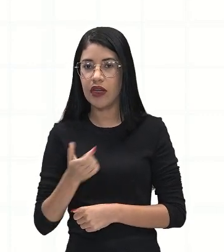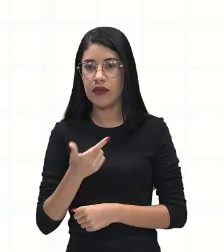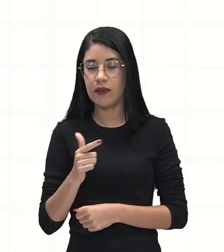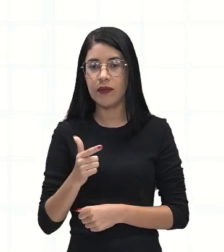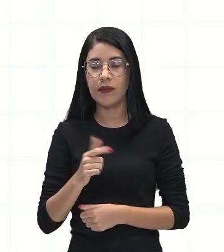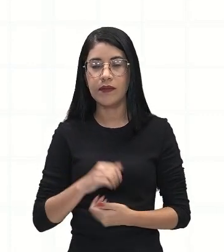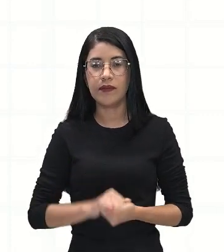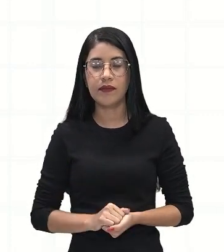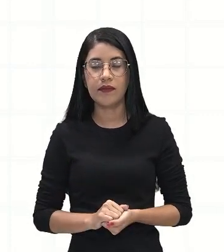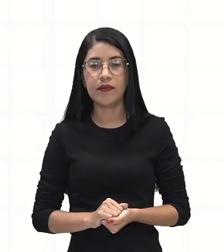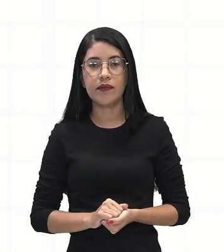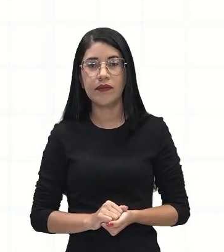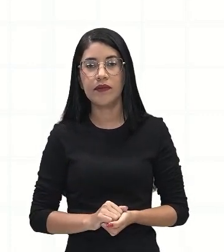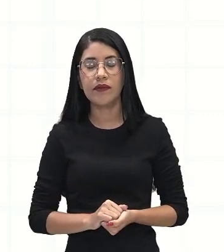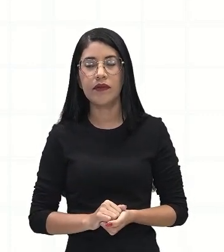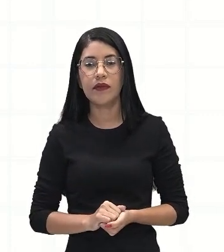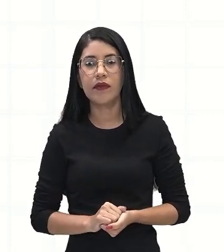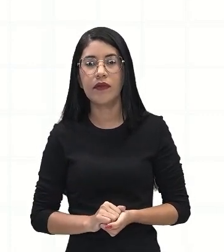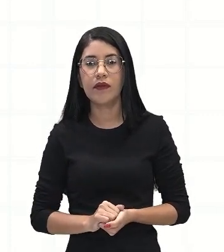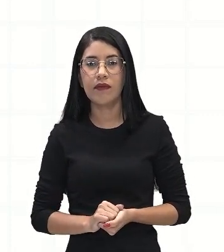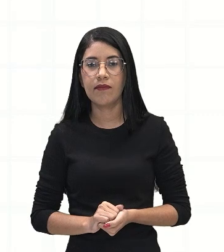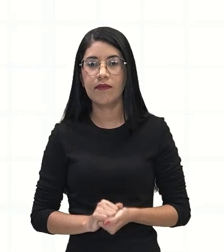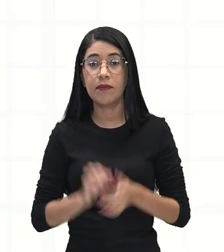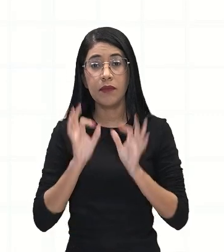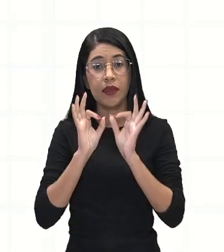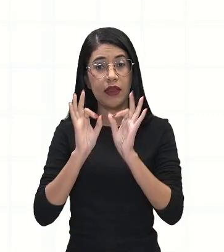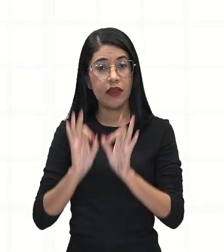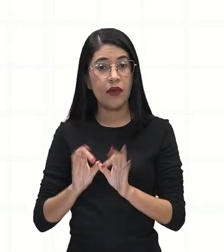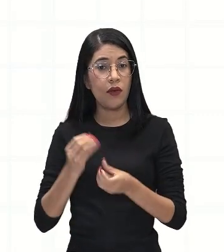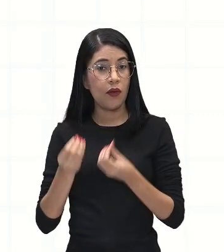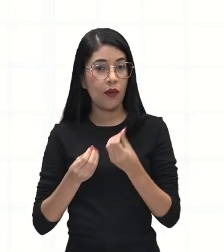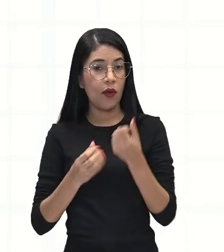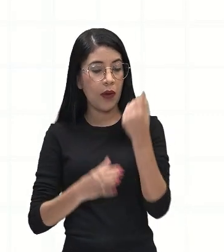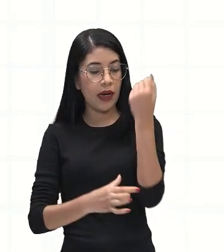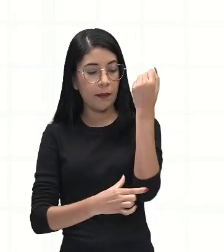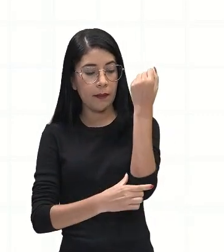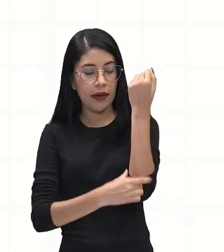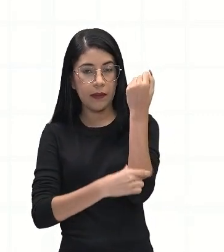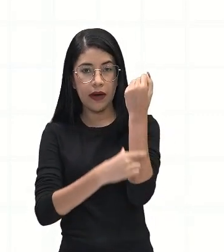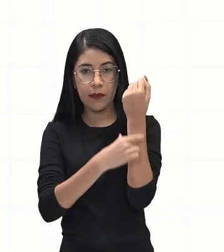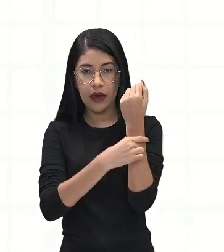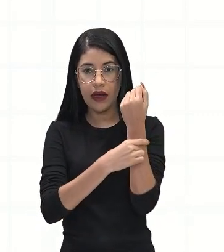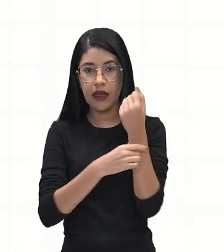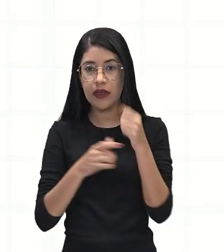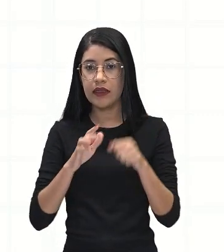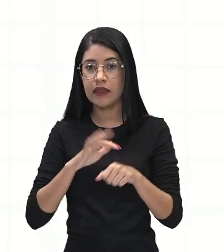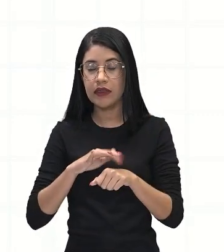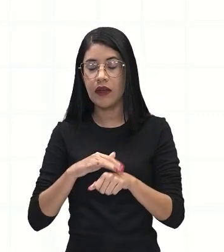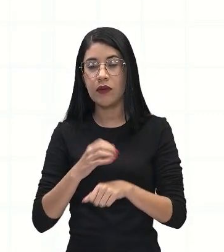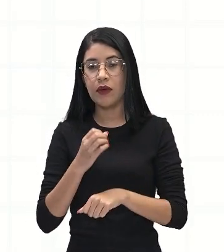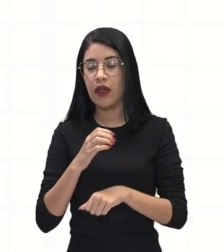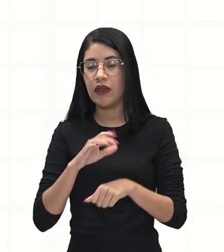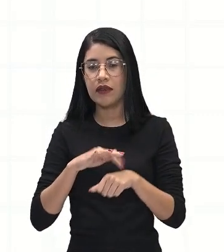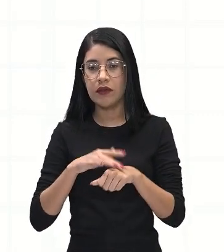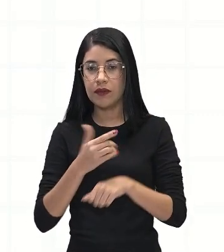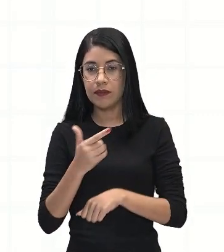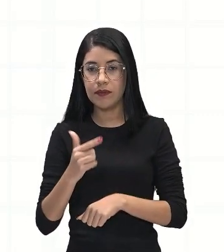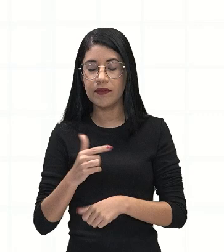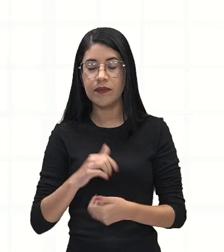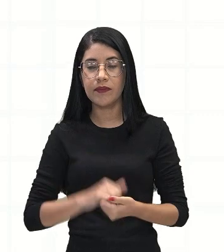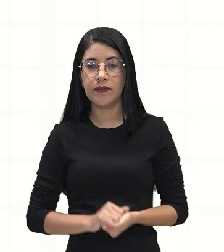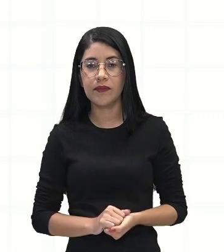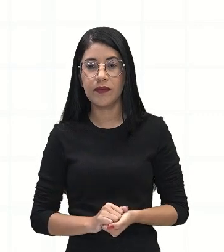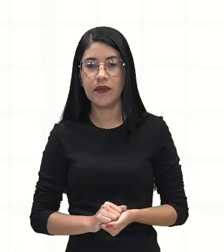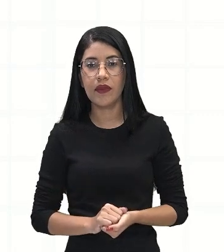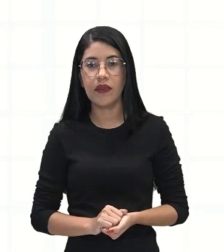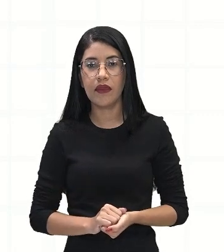nem para a direita. Então, observaram bem como é a estrutura de uma coluna saudável? Agora a gente vai ver na próxima